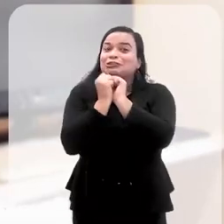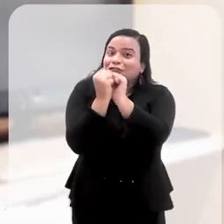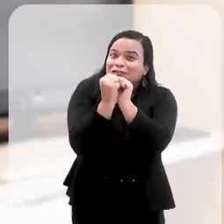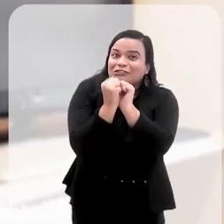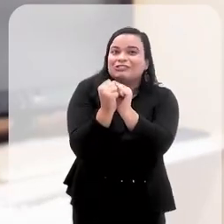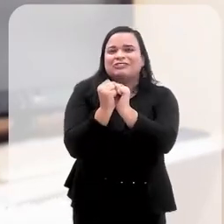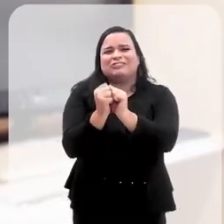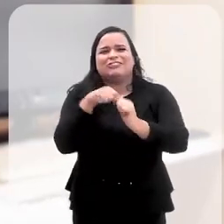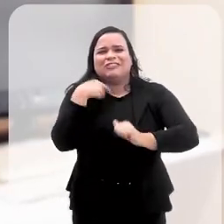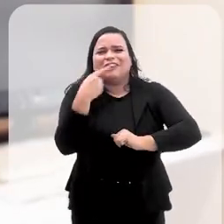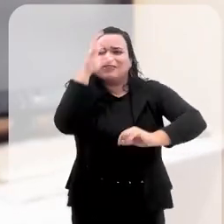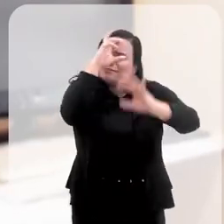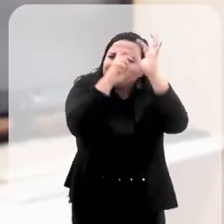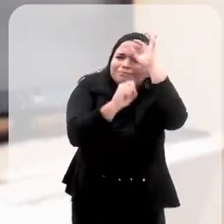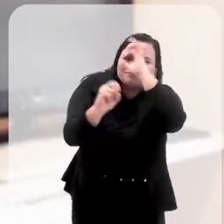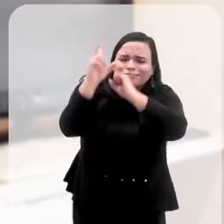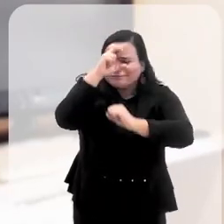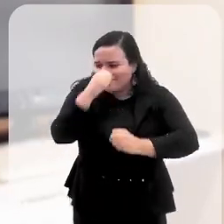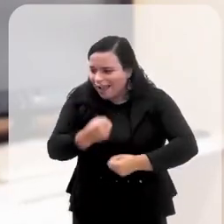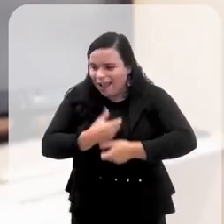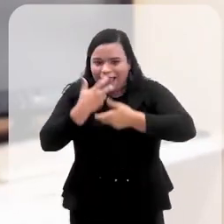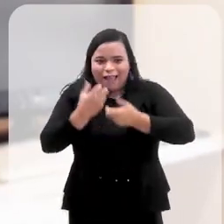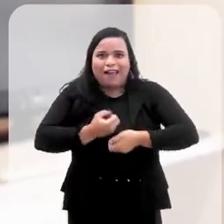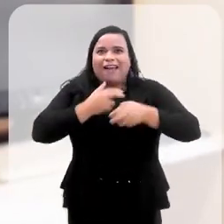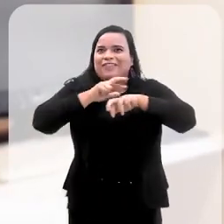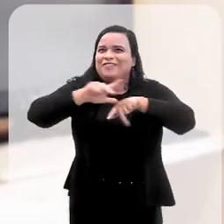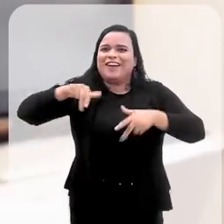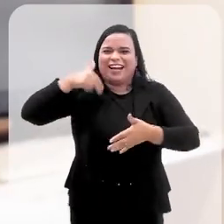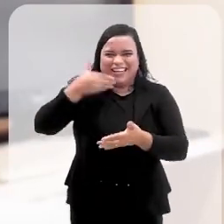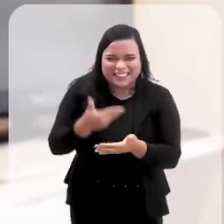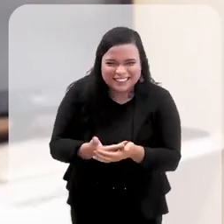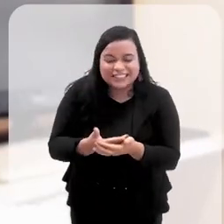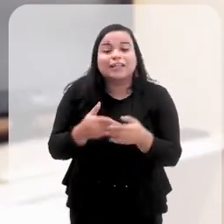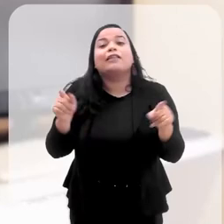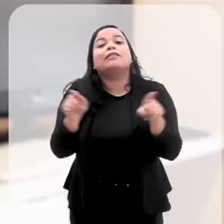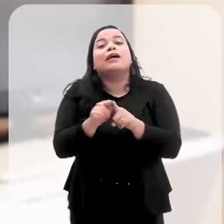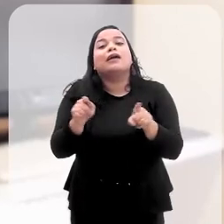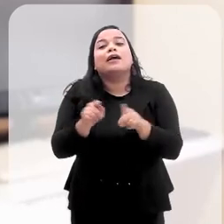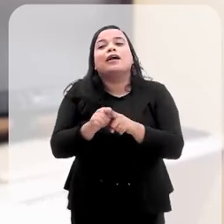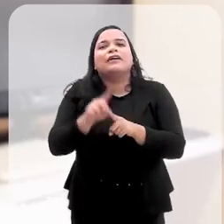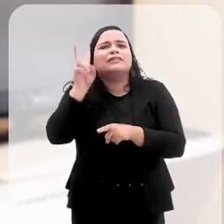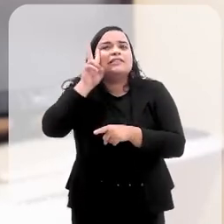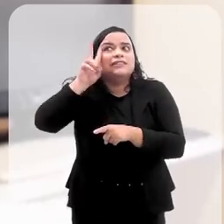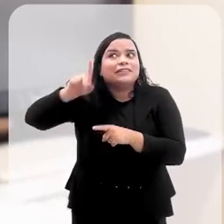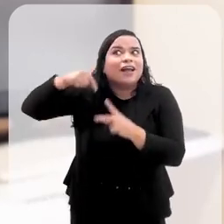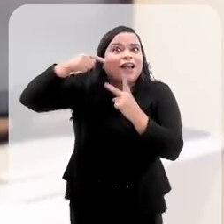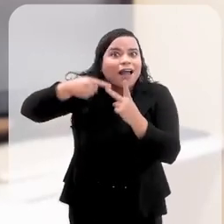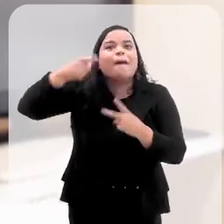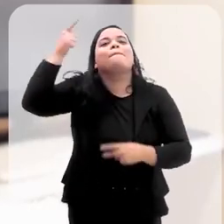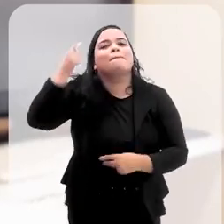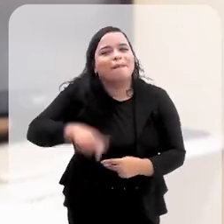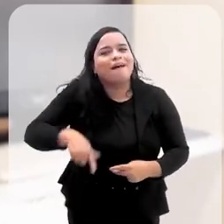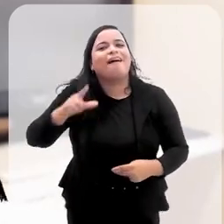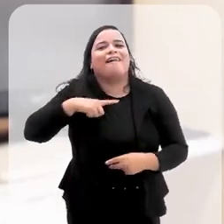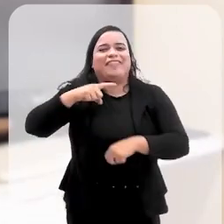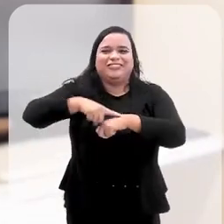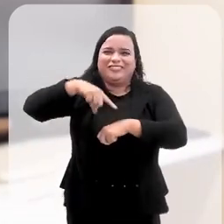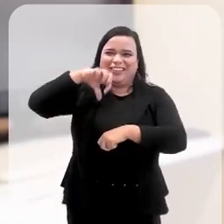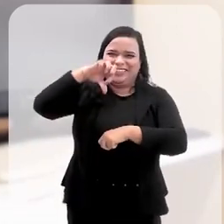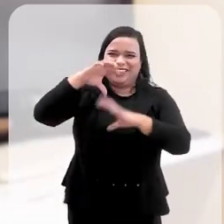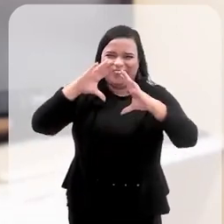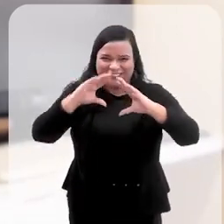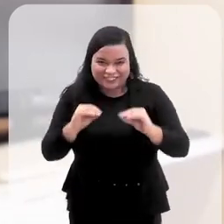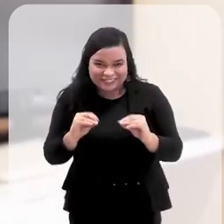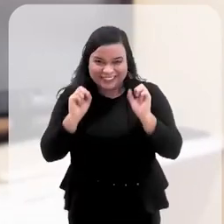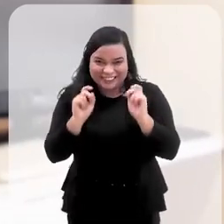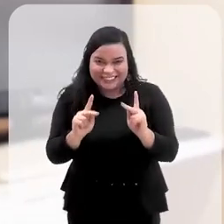pela companhia, por esse mergulho inspirador que a gente teve até agora. E na segunda-feira que vem tem